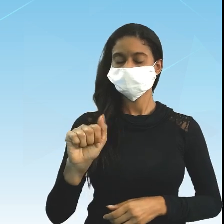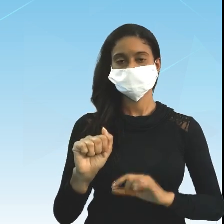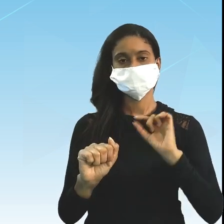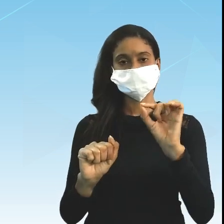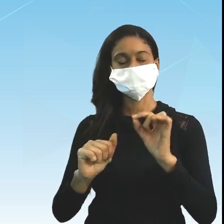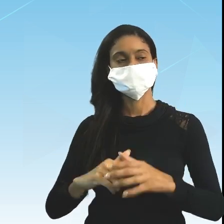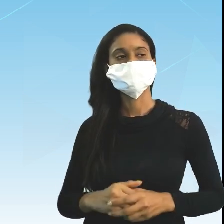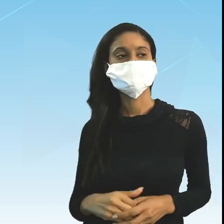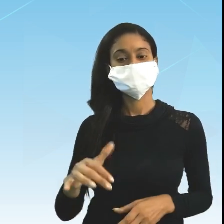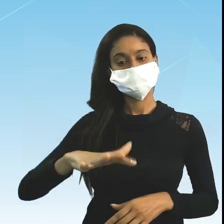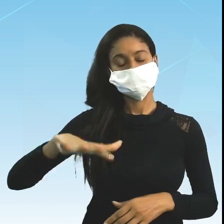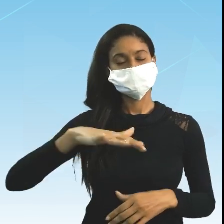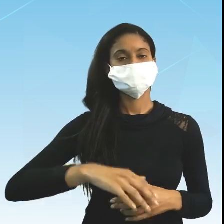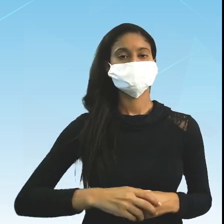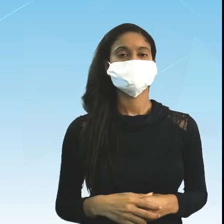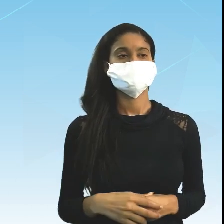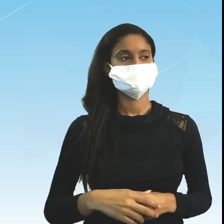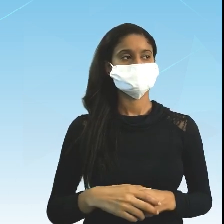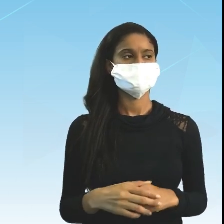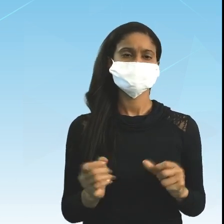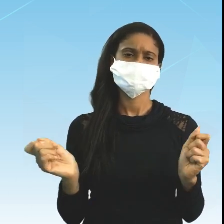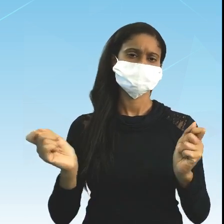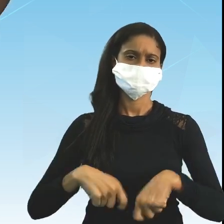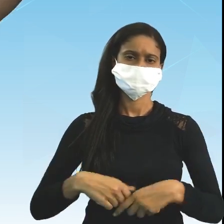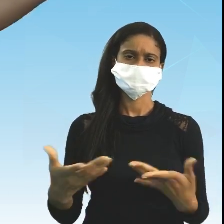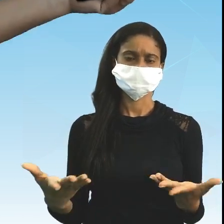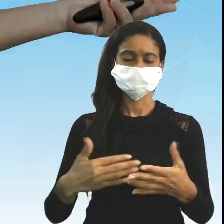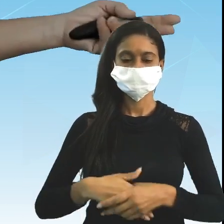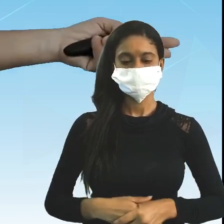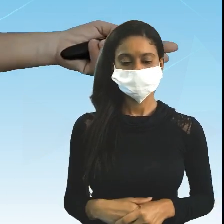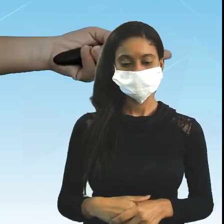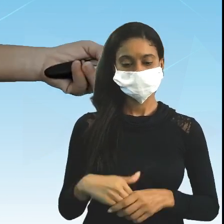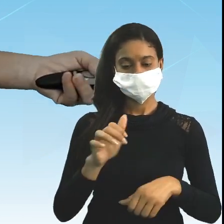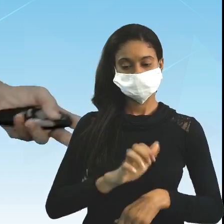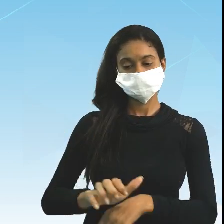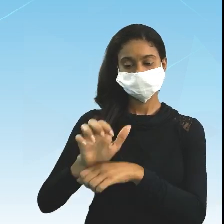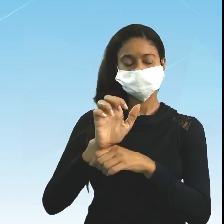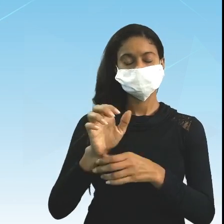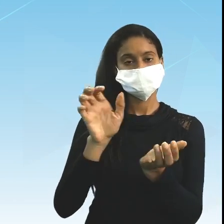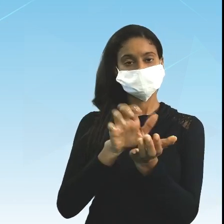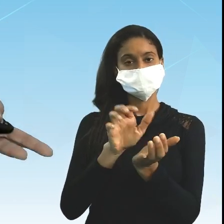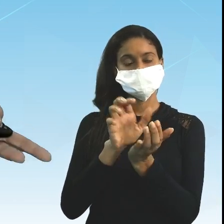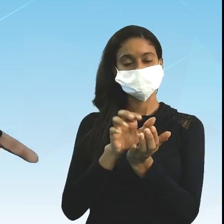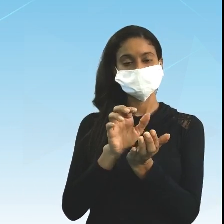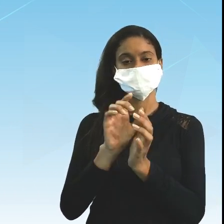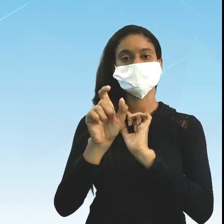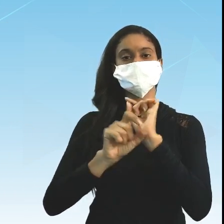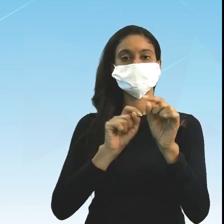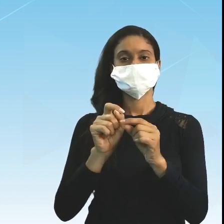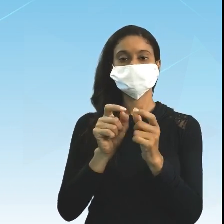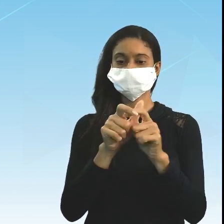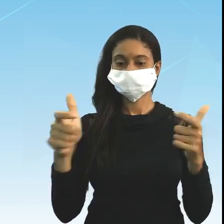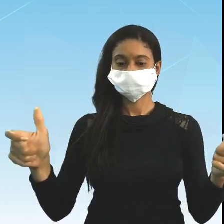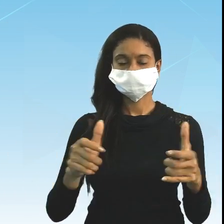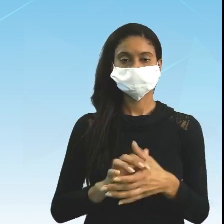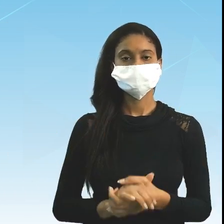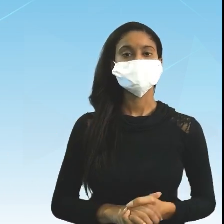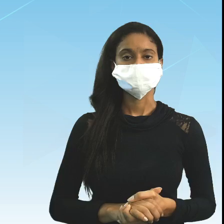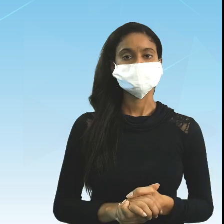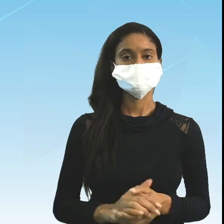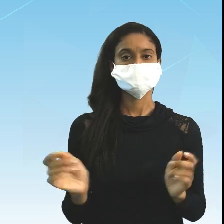proporção de uma área. Eu não vou poder dizer uma área, o estado de Pernambuco mesmo. Ele é grande, mas eu